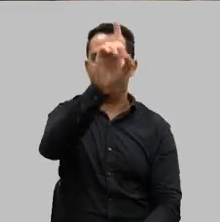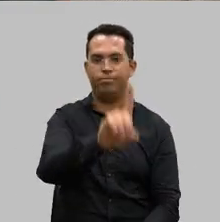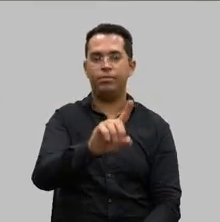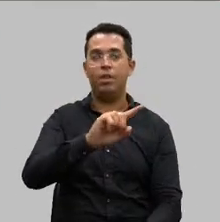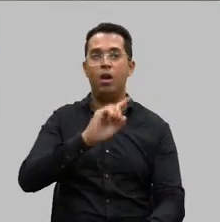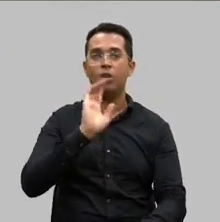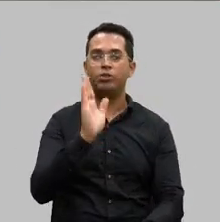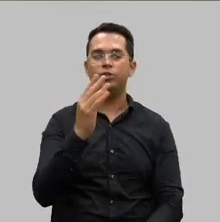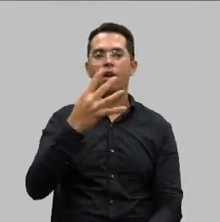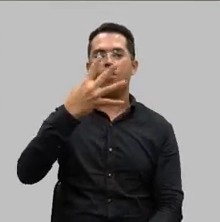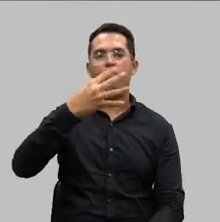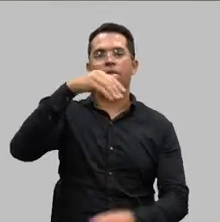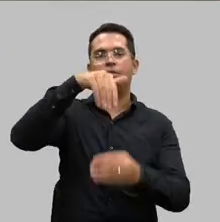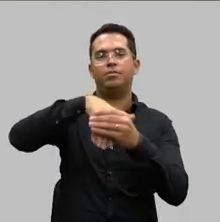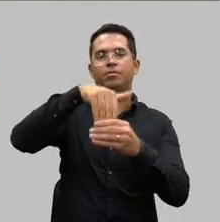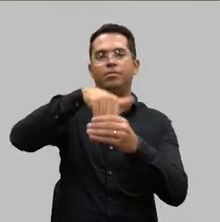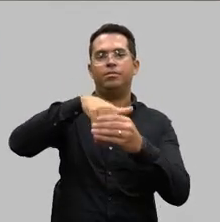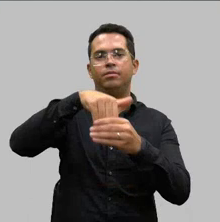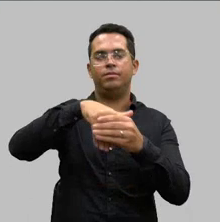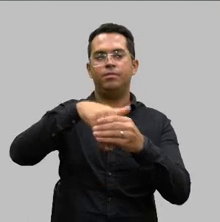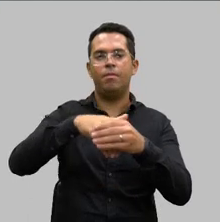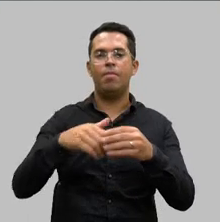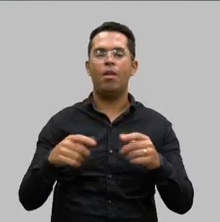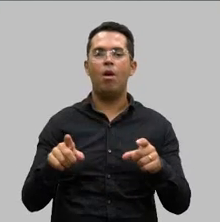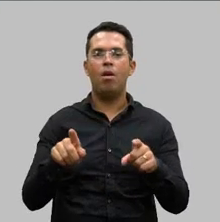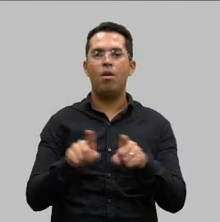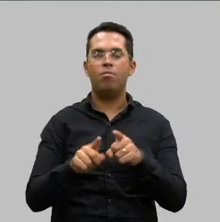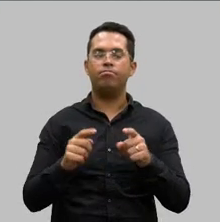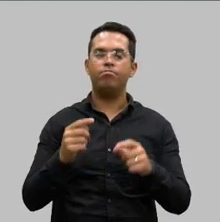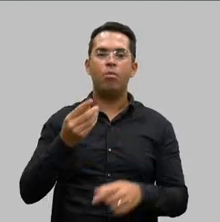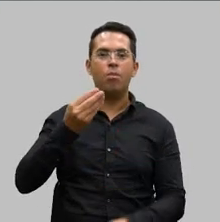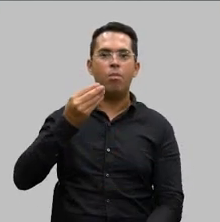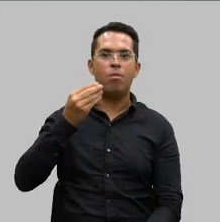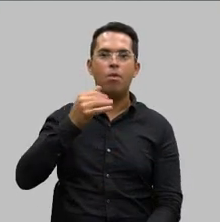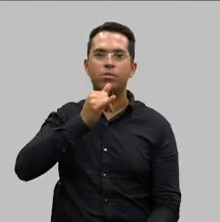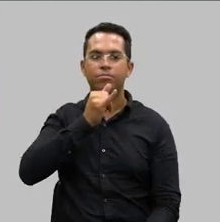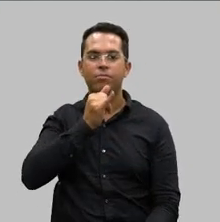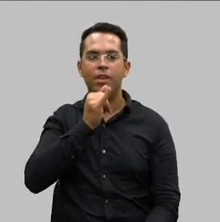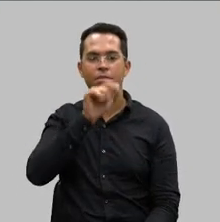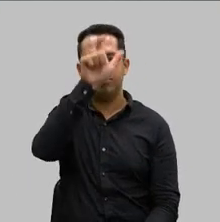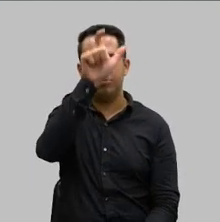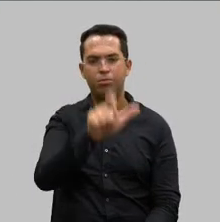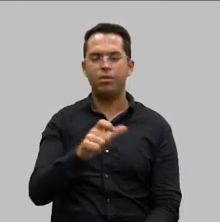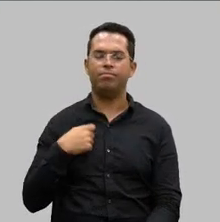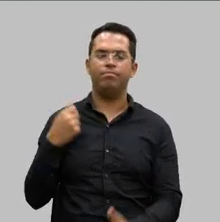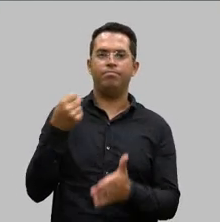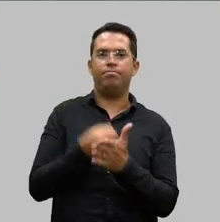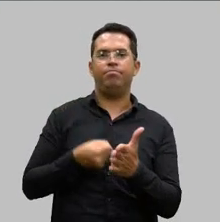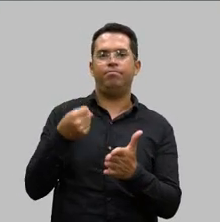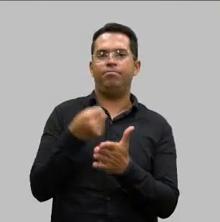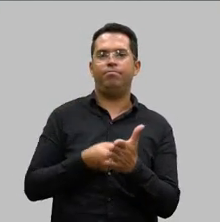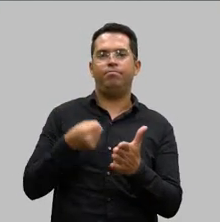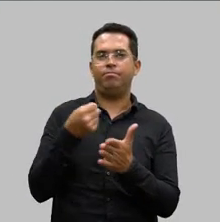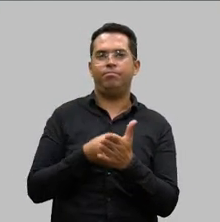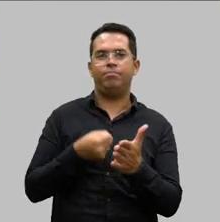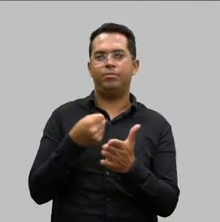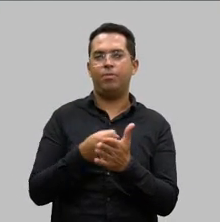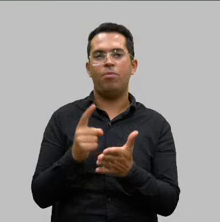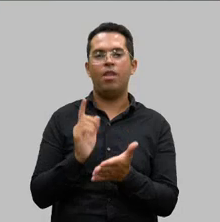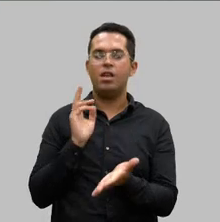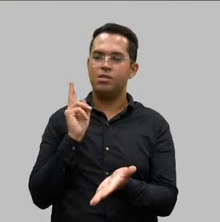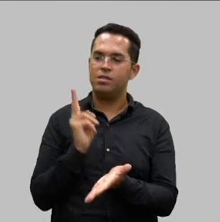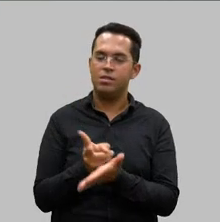vereador um cadeirante que dá um exemplo de pessoa que que não perde a